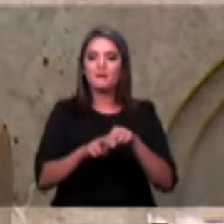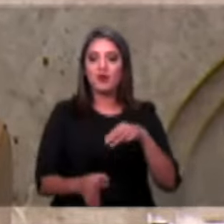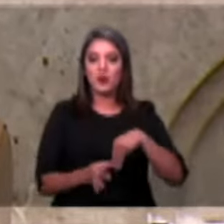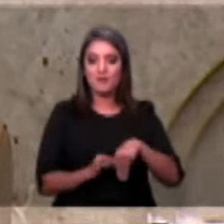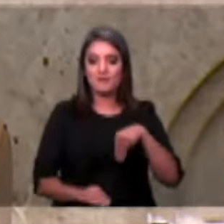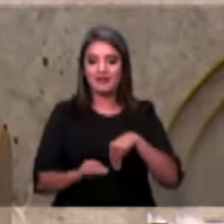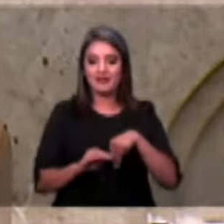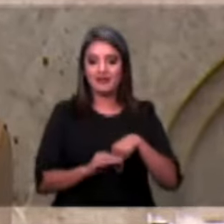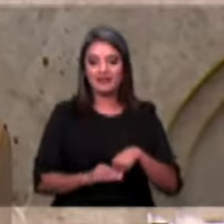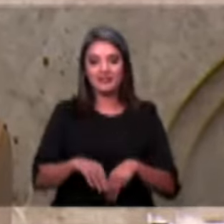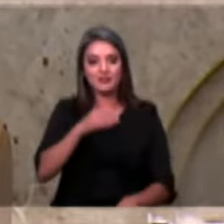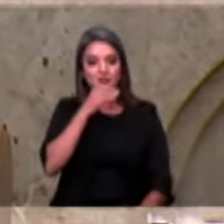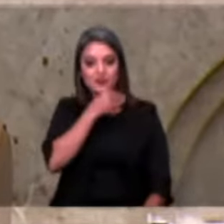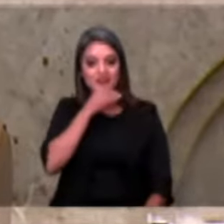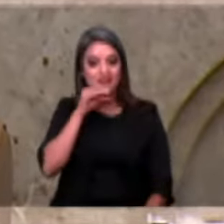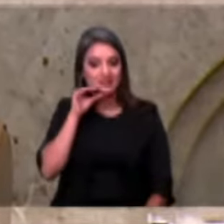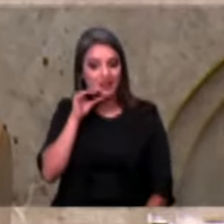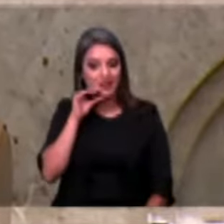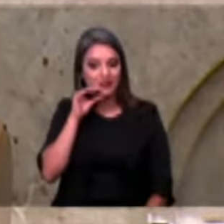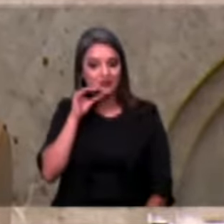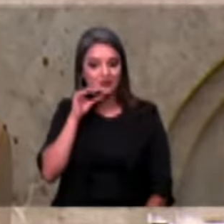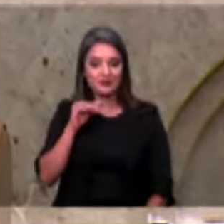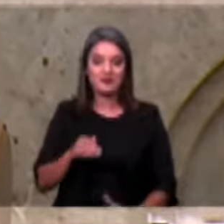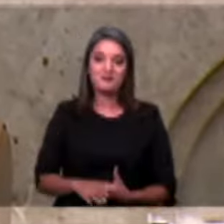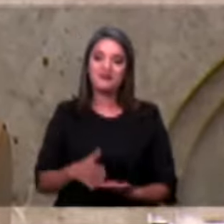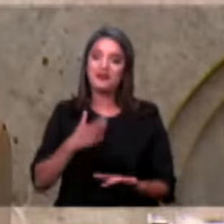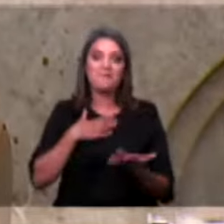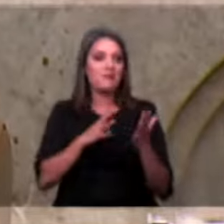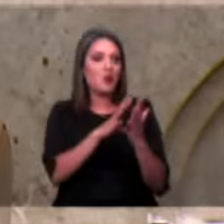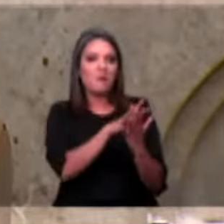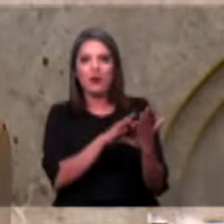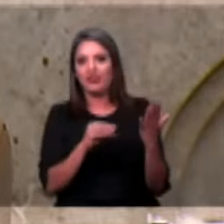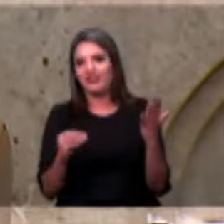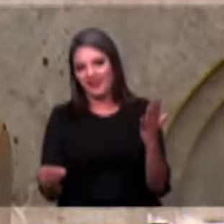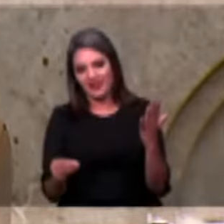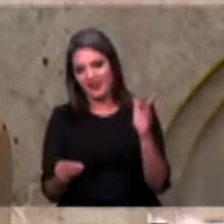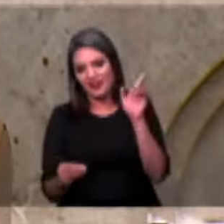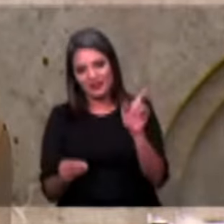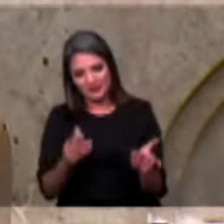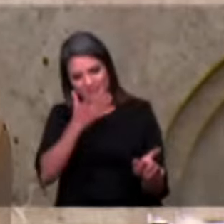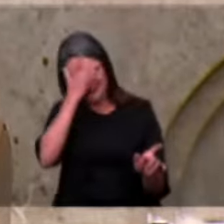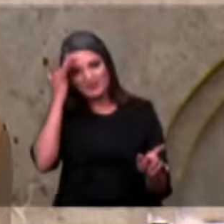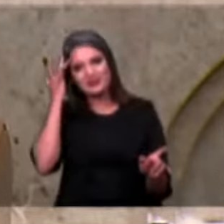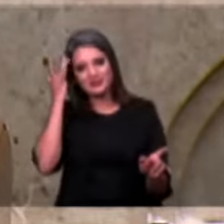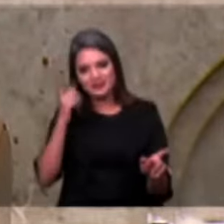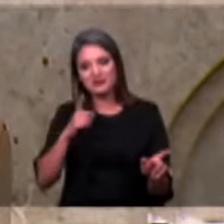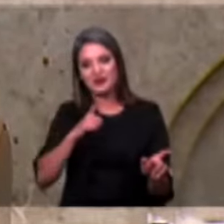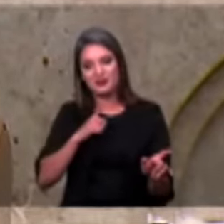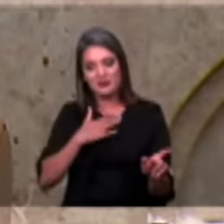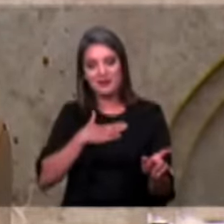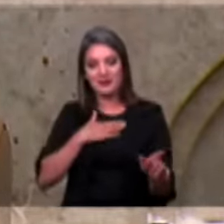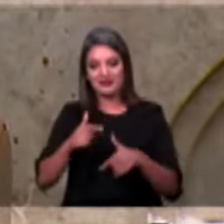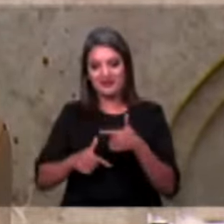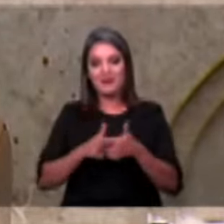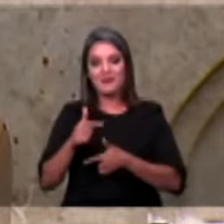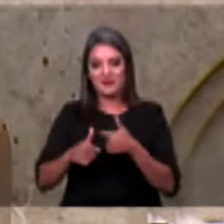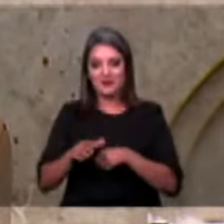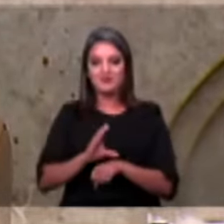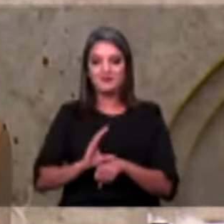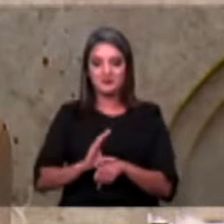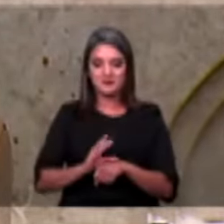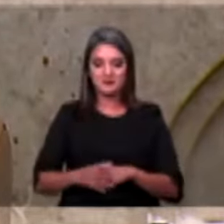ministro Celso de Mello, meu paradigma inexcedível no exercício da jurisdição